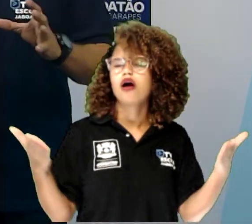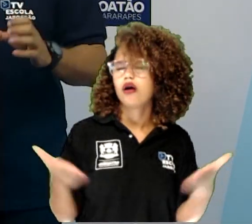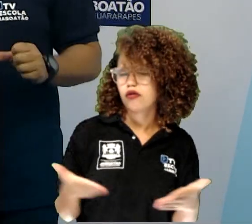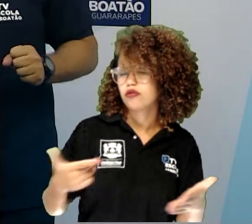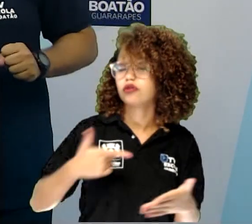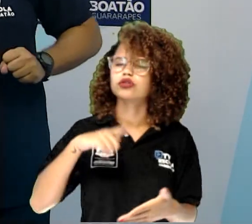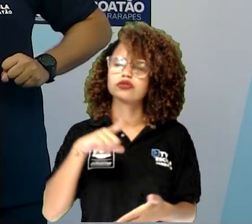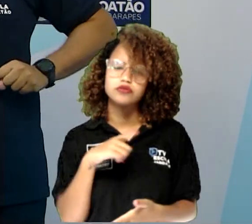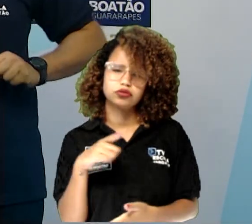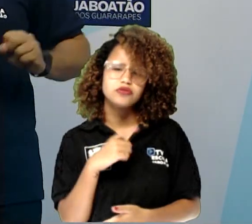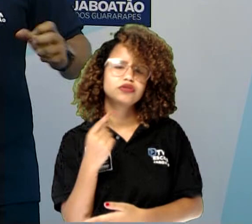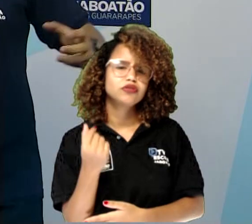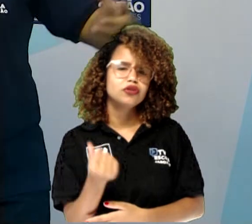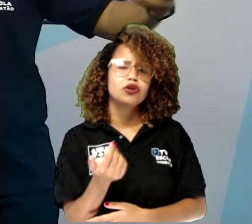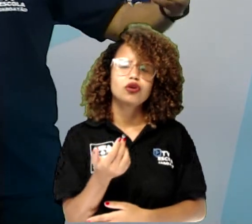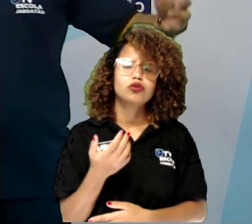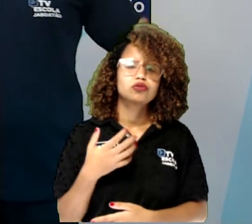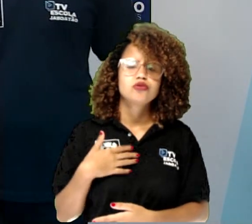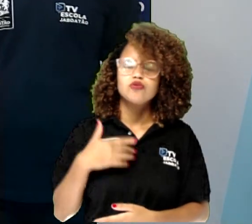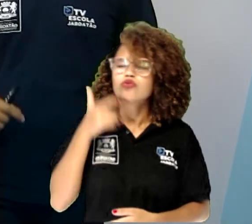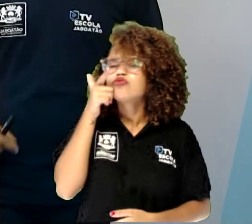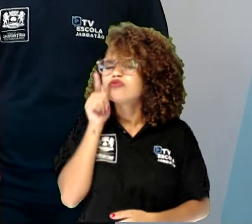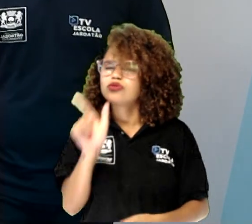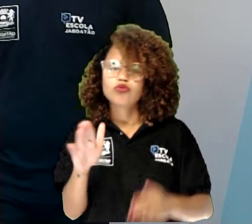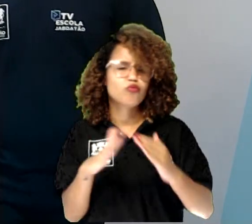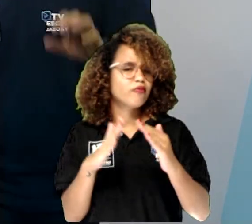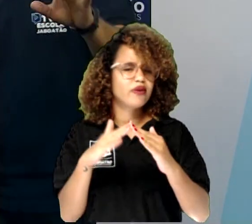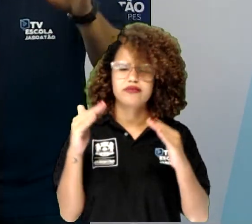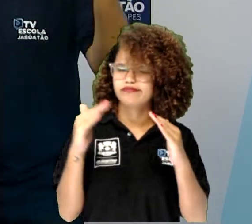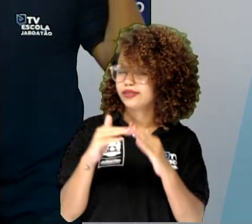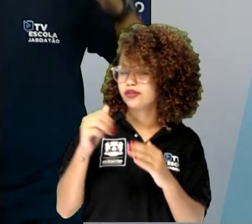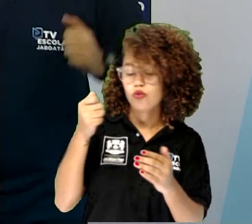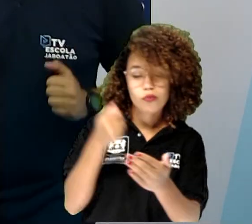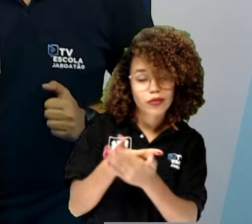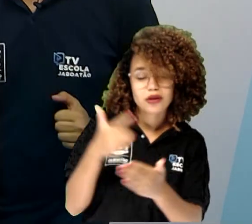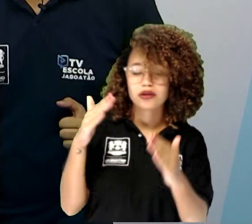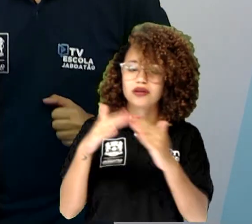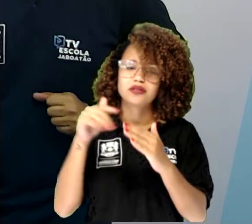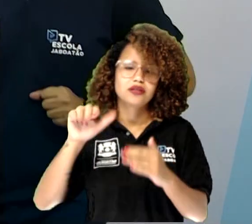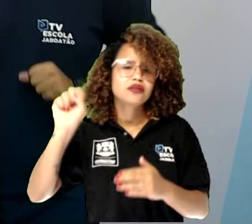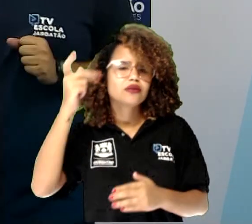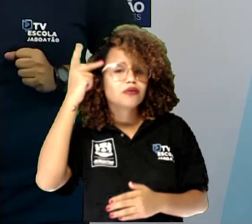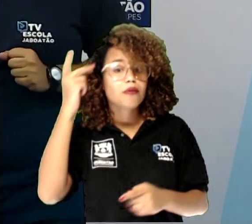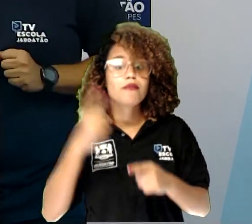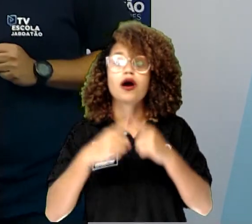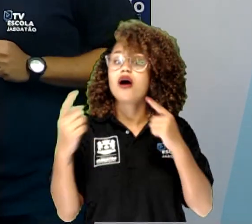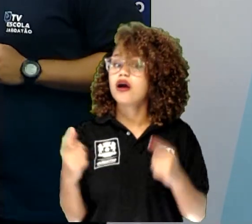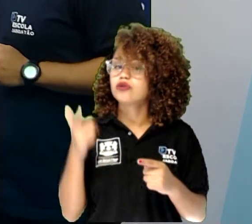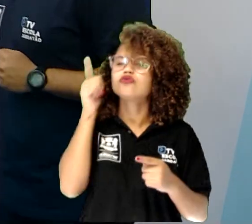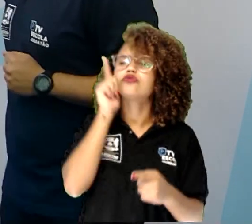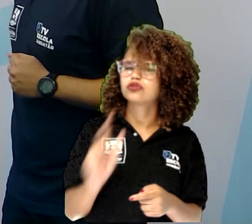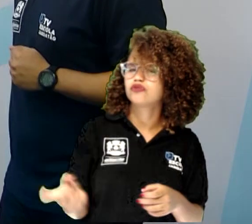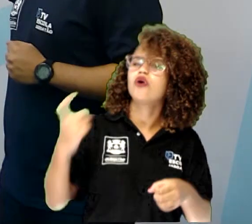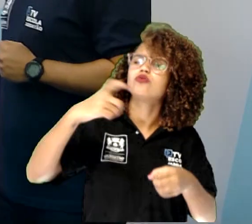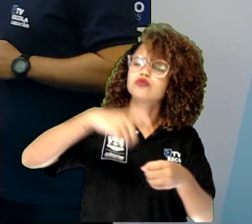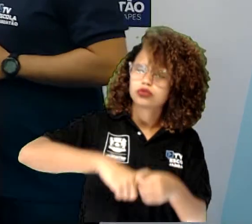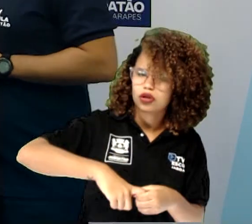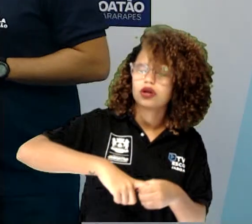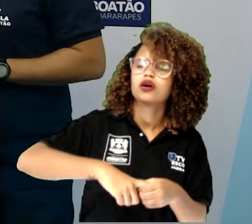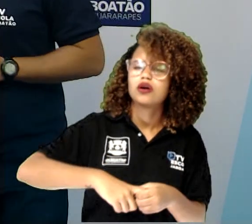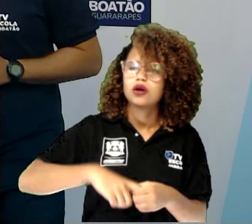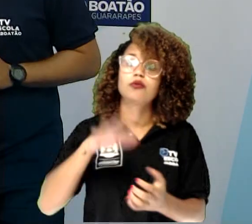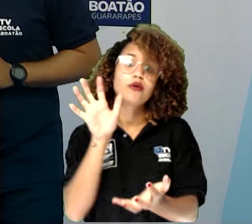aqui um dinheiro, não dá para eu comprar uma casa em São Paulo, mas eu consigo voltar lá para o sertão do Piauí, eu consigo voltar lá para